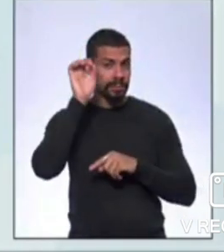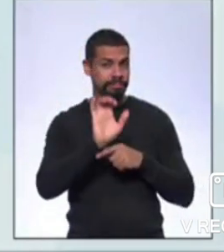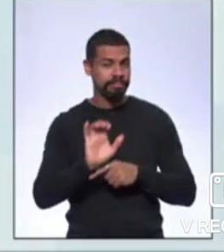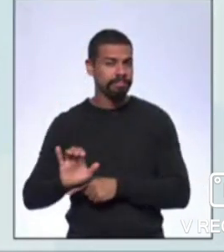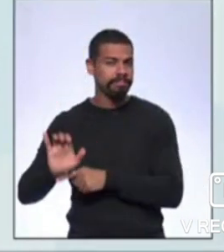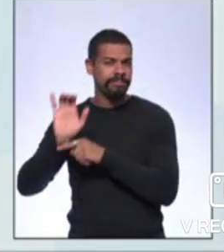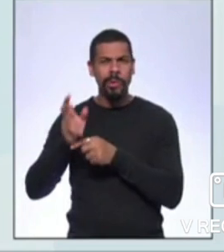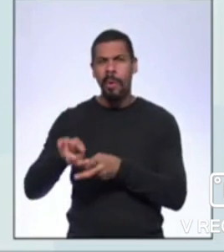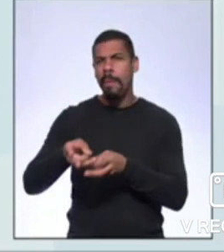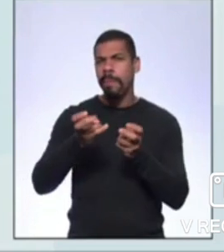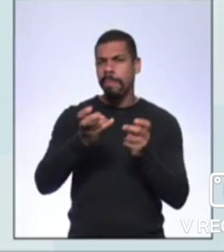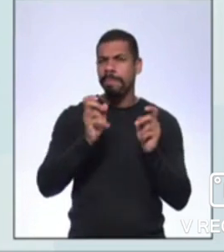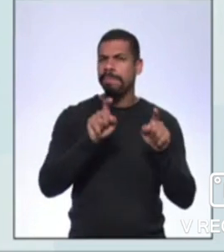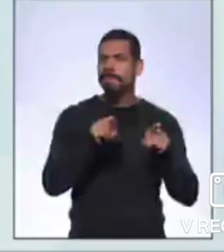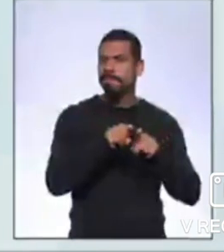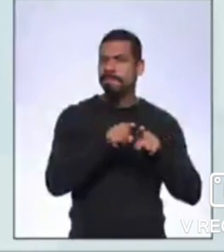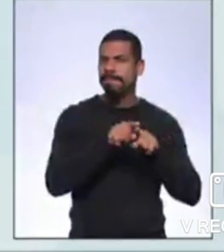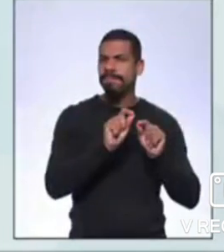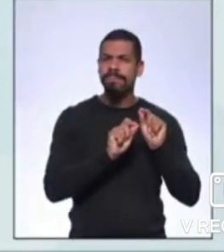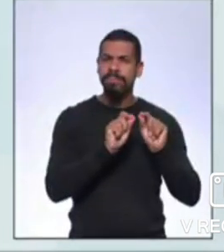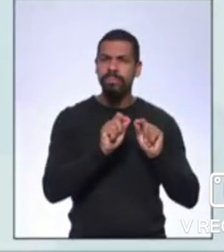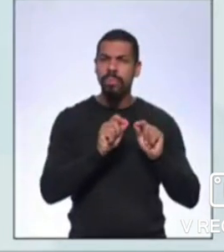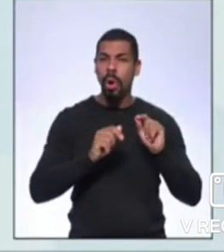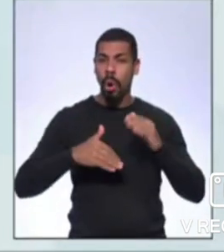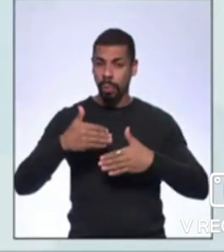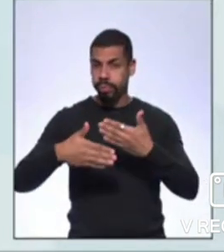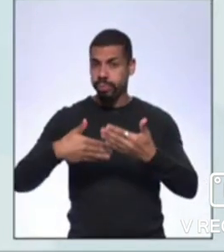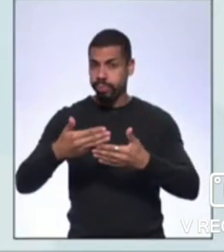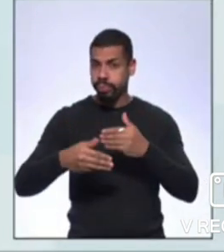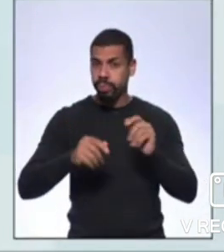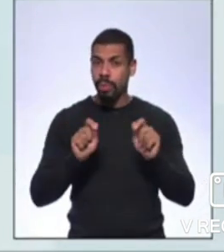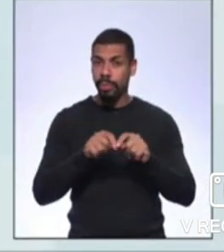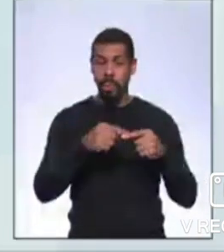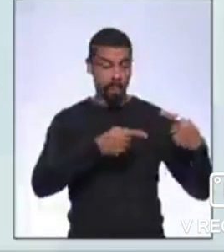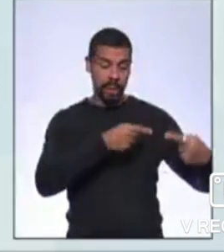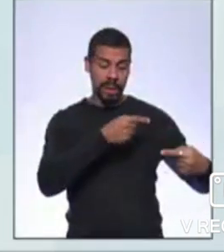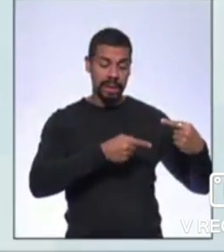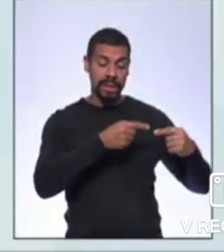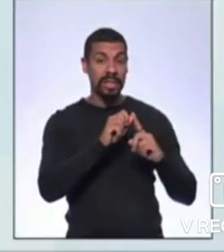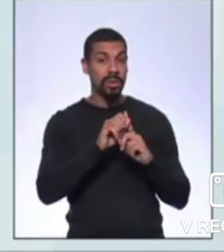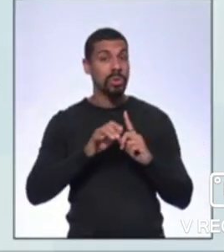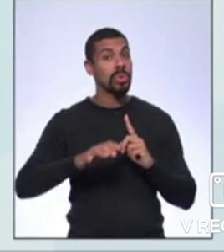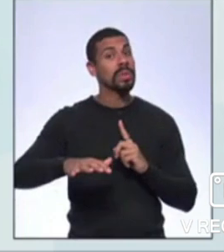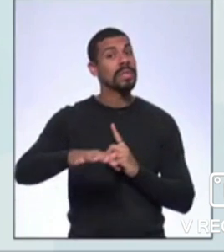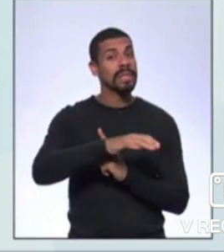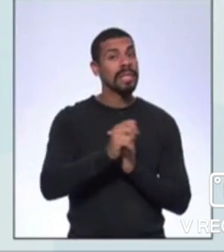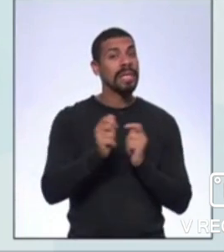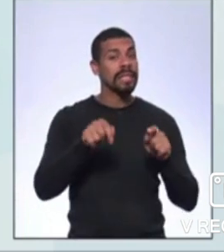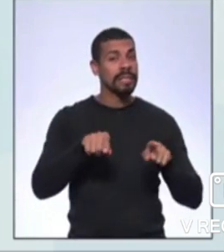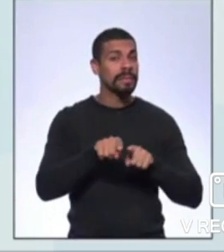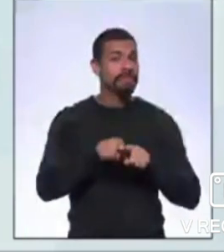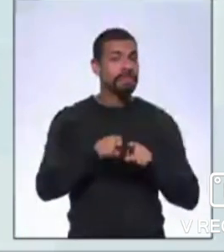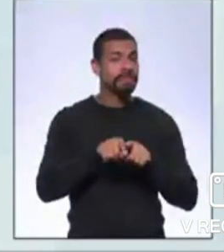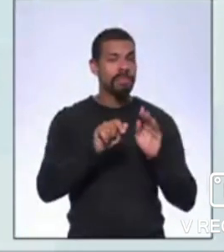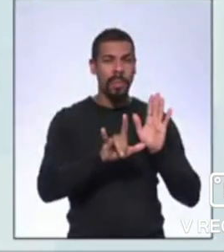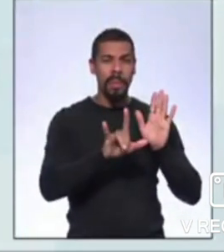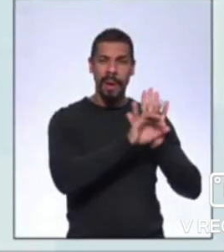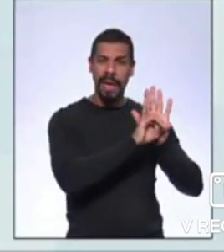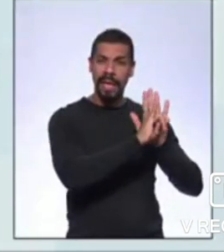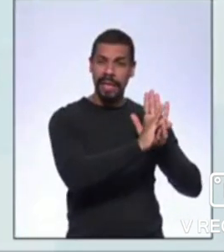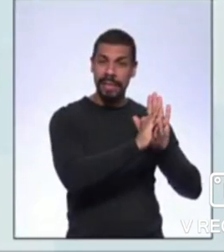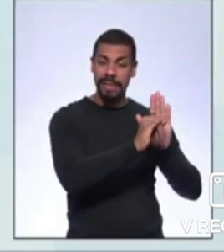que é identificar os principais traços da organização política e das sociedades, reconhecendo o papel das leis em sua